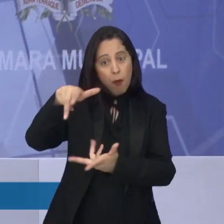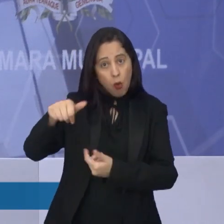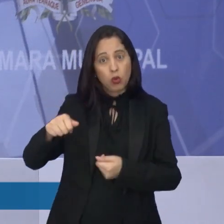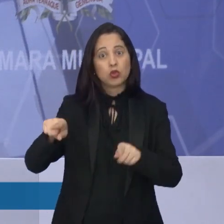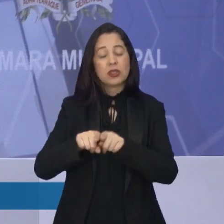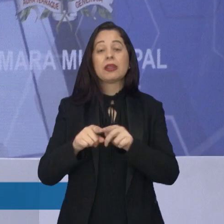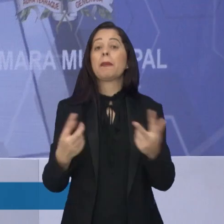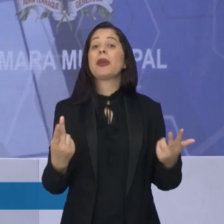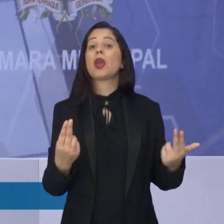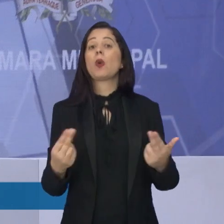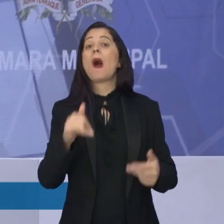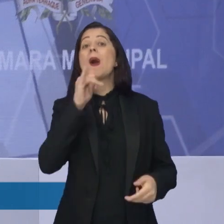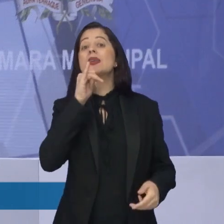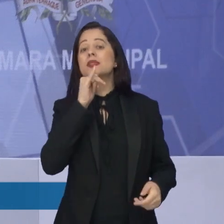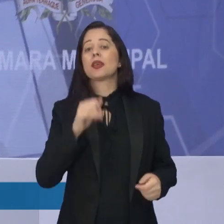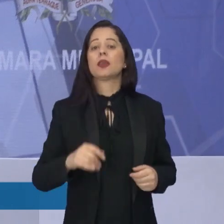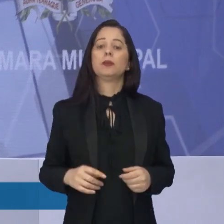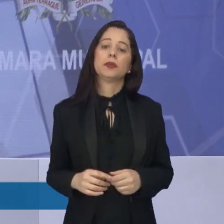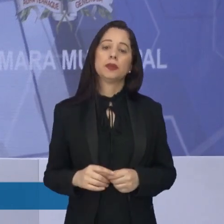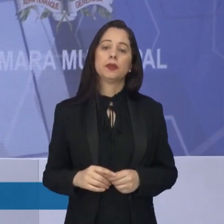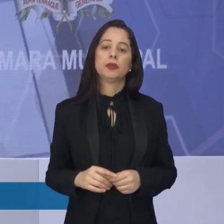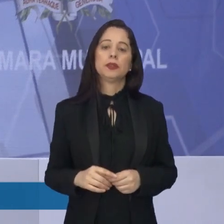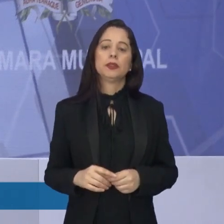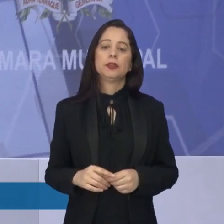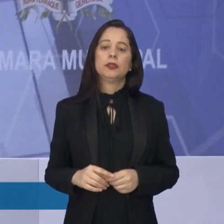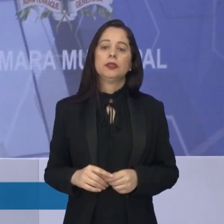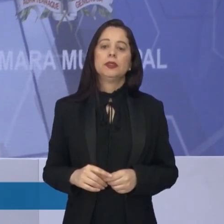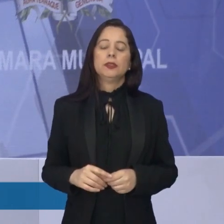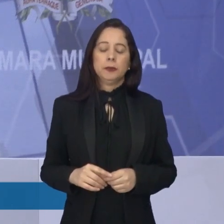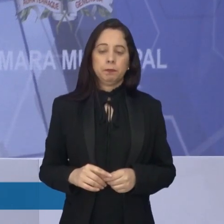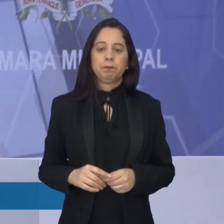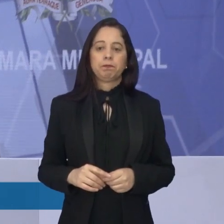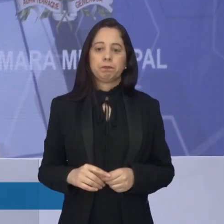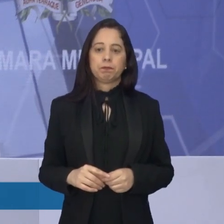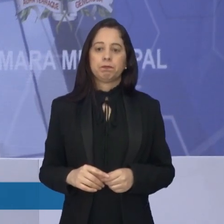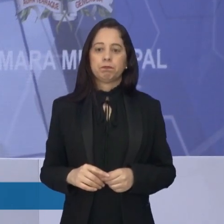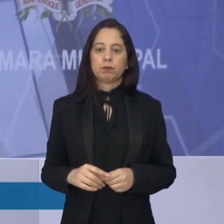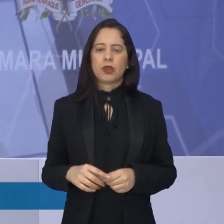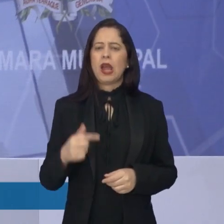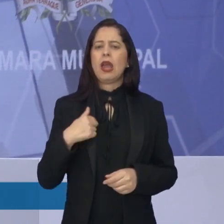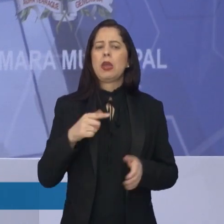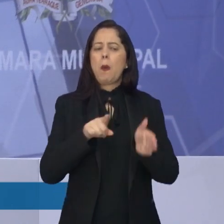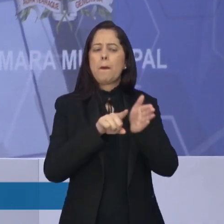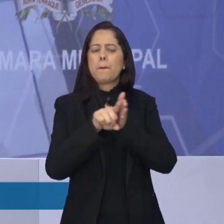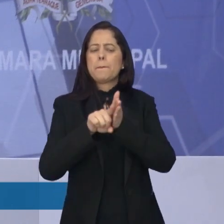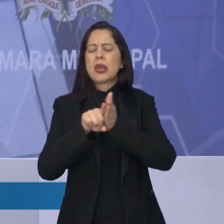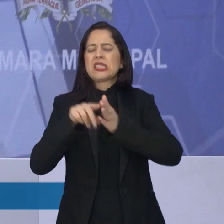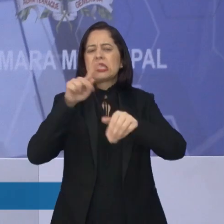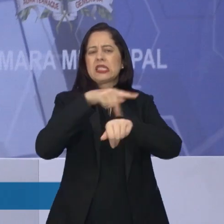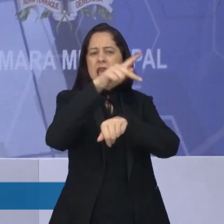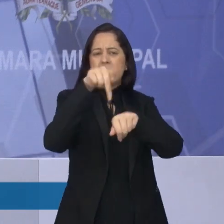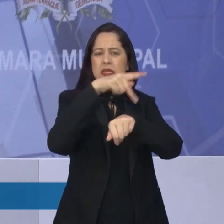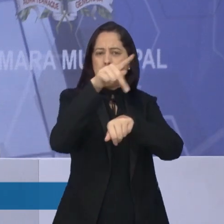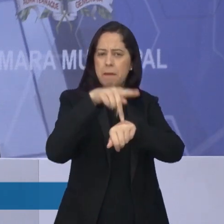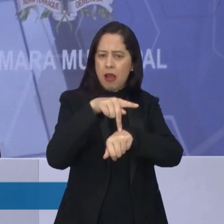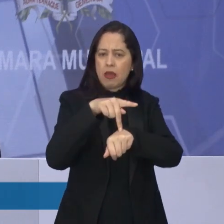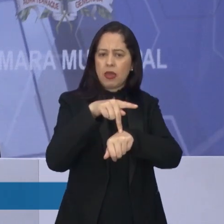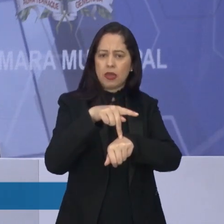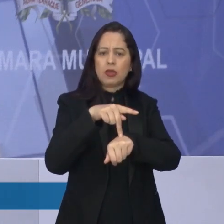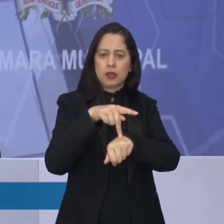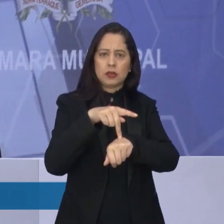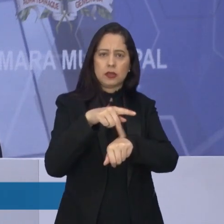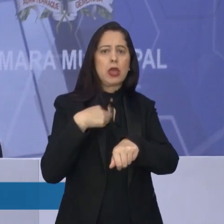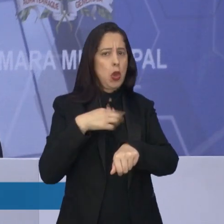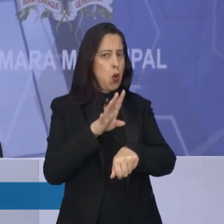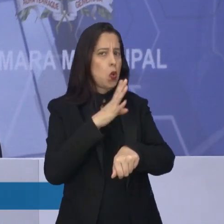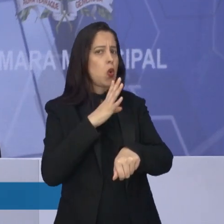Vou dar alguns exemplos. Eu peguei, a meu critério, alguns países cujo sistema educacional eu